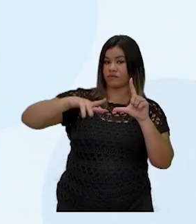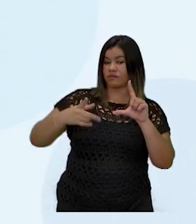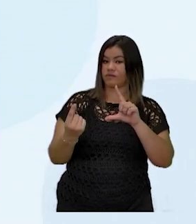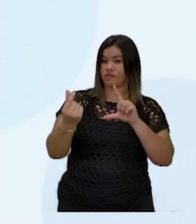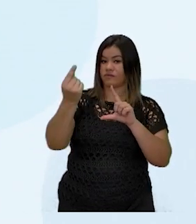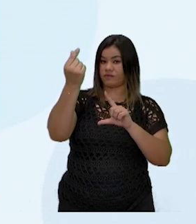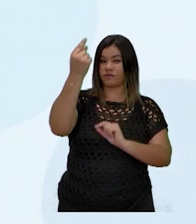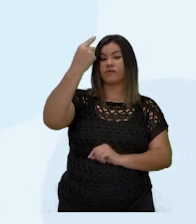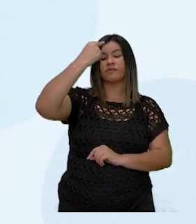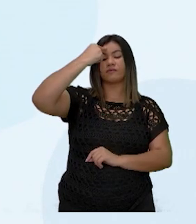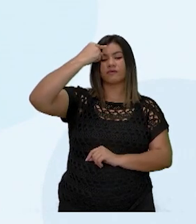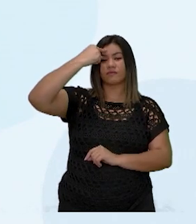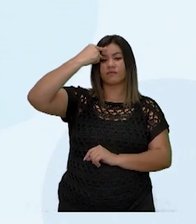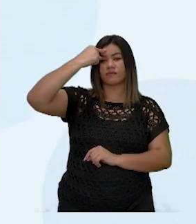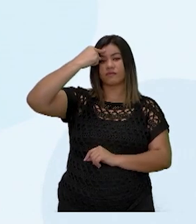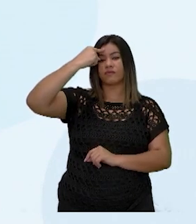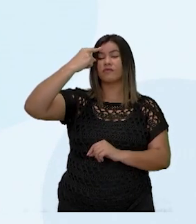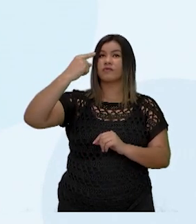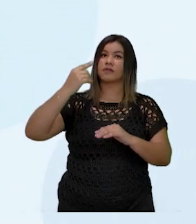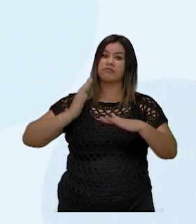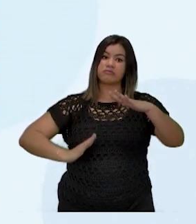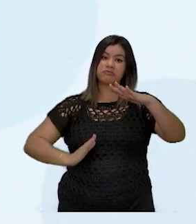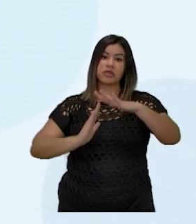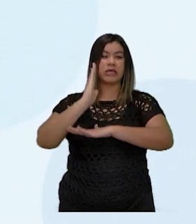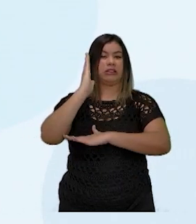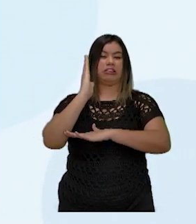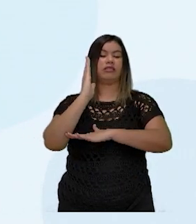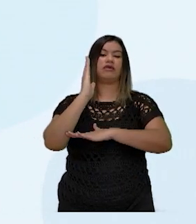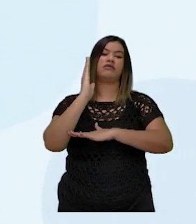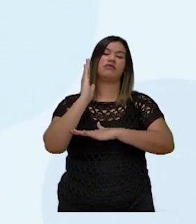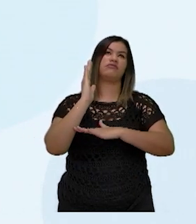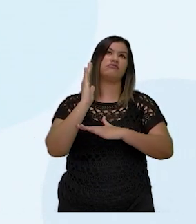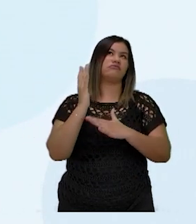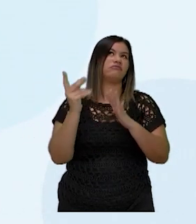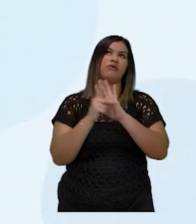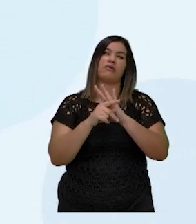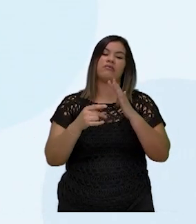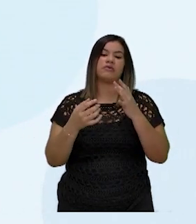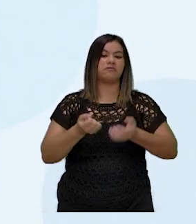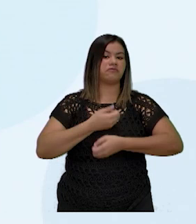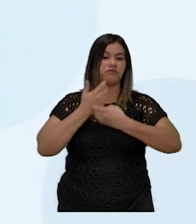projeto de vida. Eu vou detalhar isso e quais são as